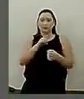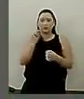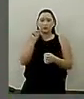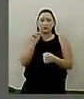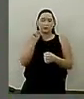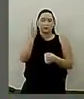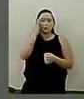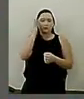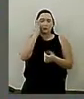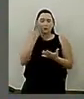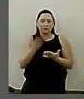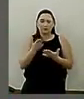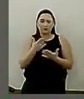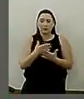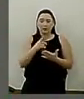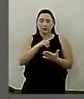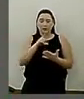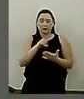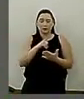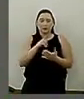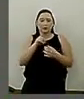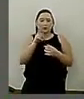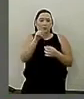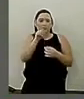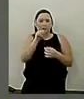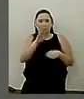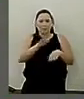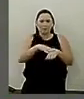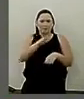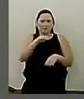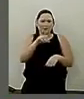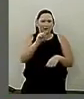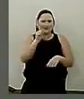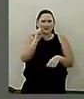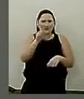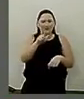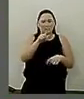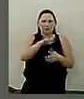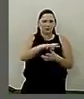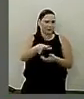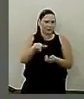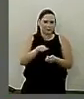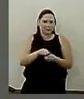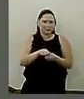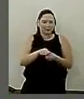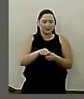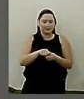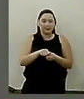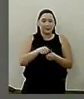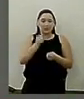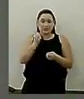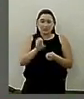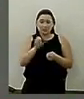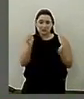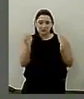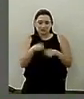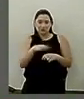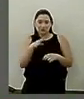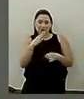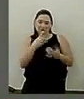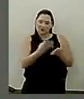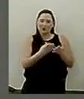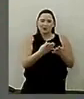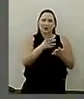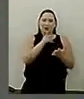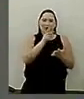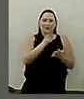dessas coisas. E ali nós temos a água mais salgada do mundo, e se algum dia você puder ir lá tomar um banho de